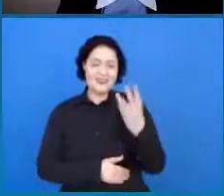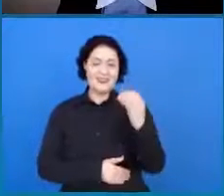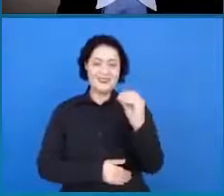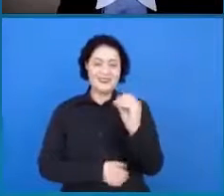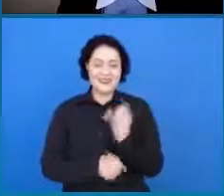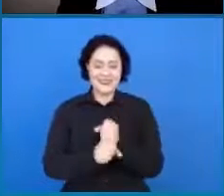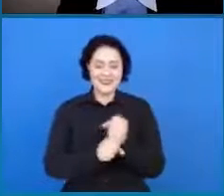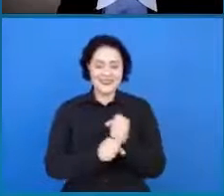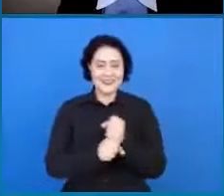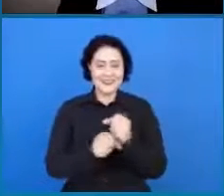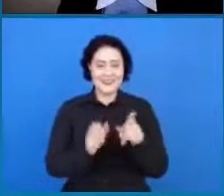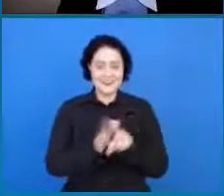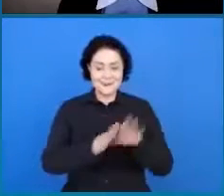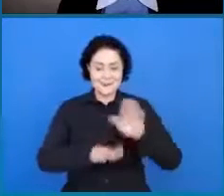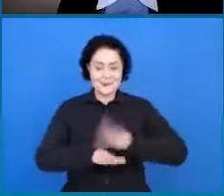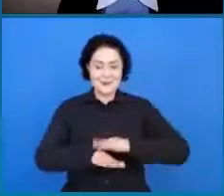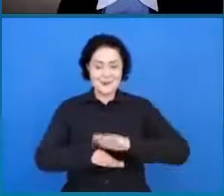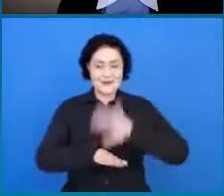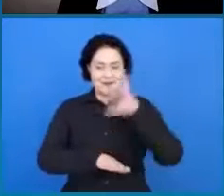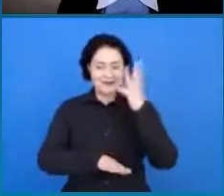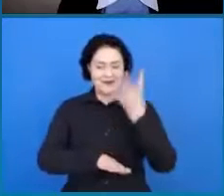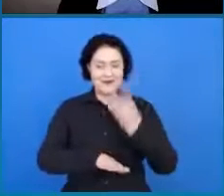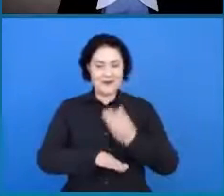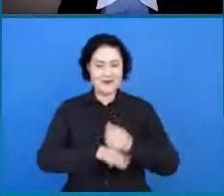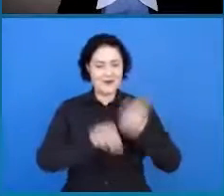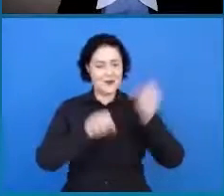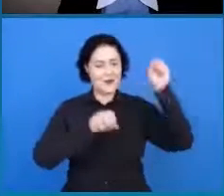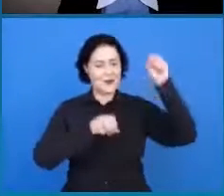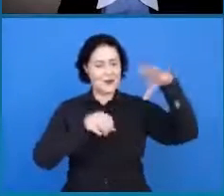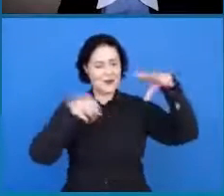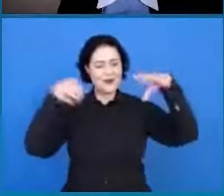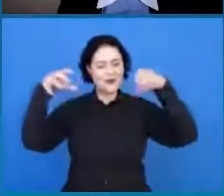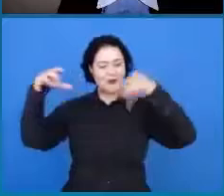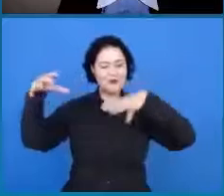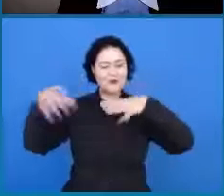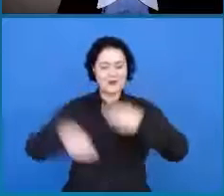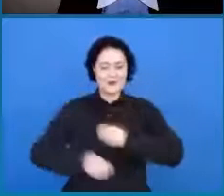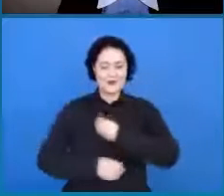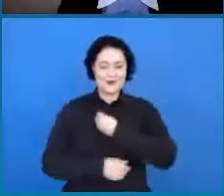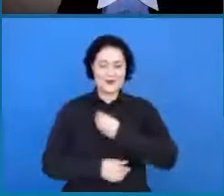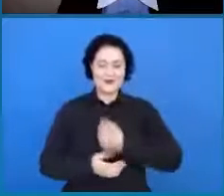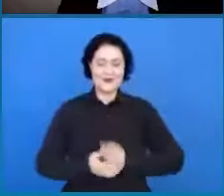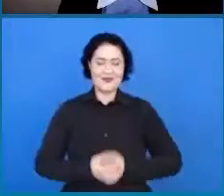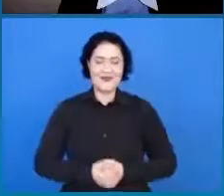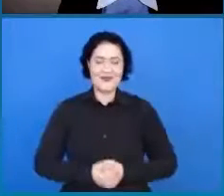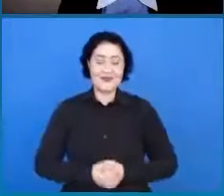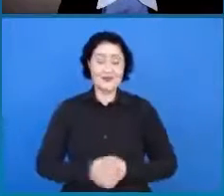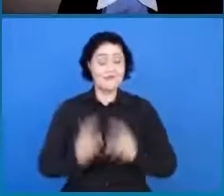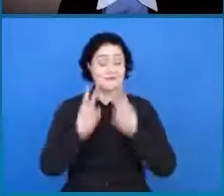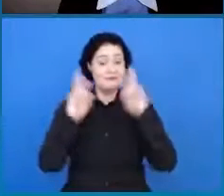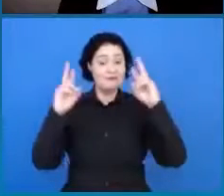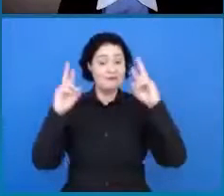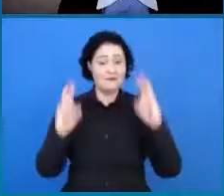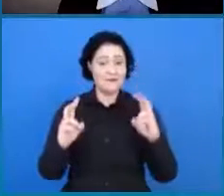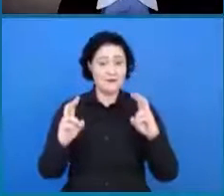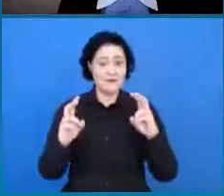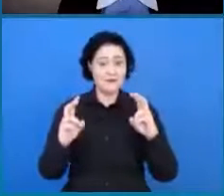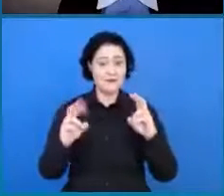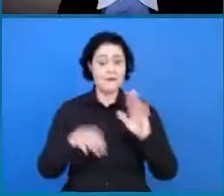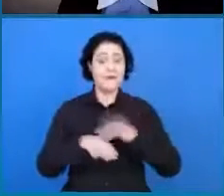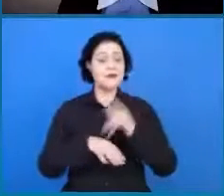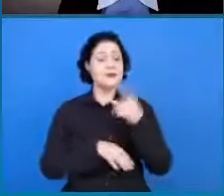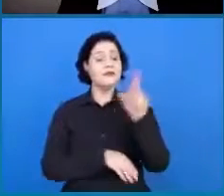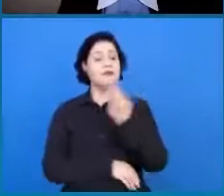anos no momento espírita iluminando vidas o título que colocamos no poema foi em teu nome